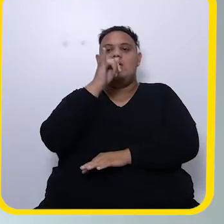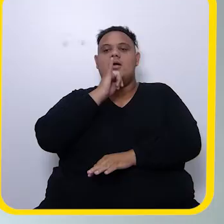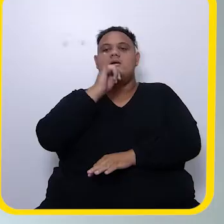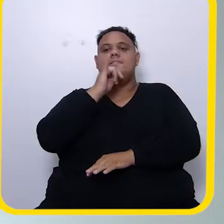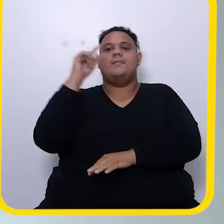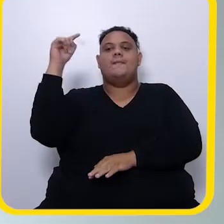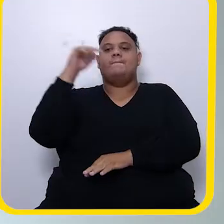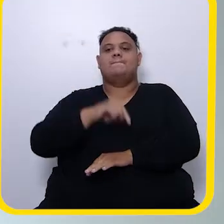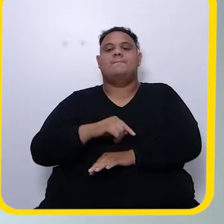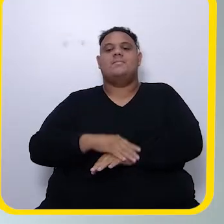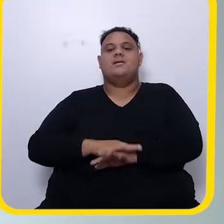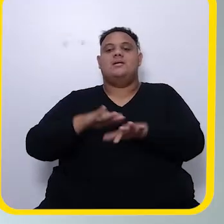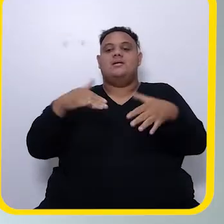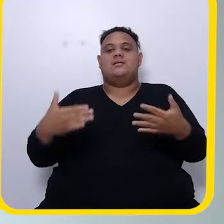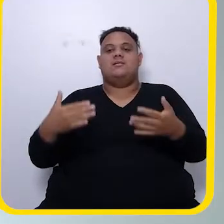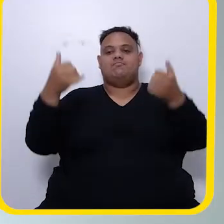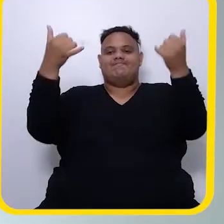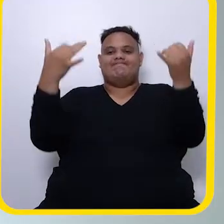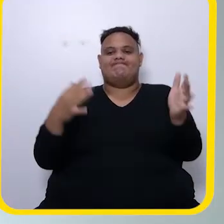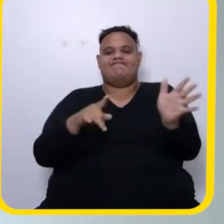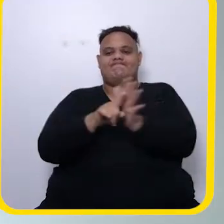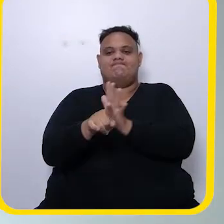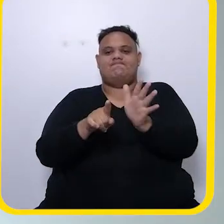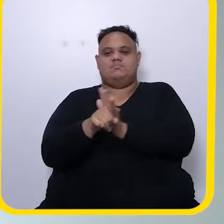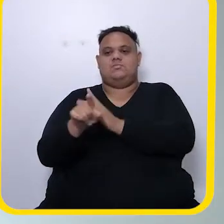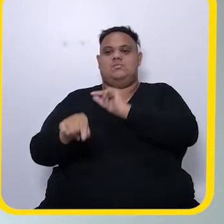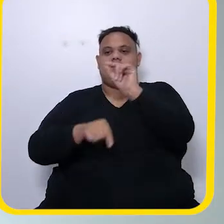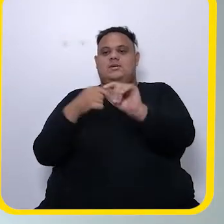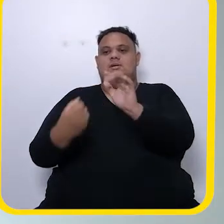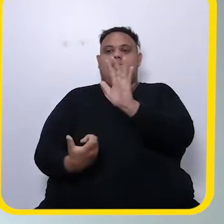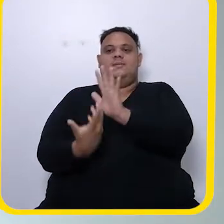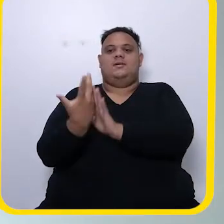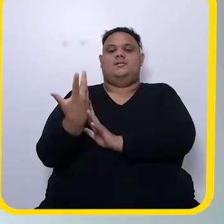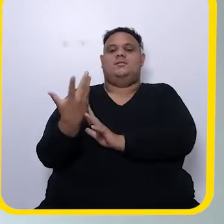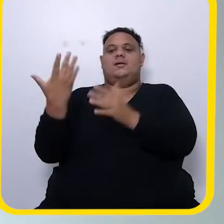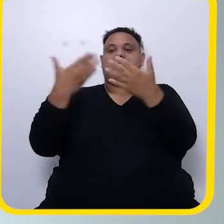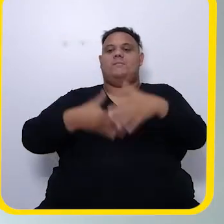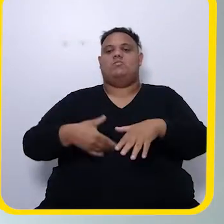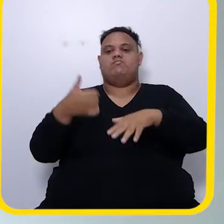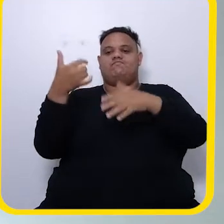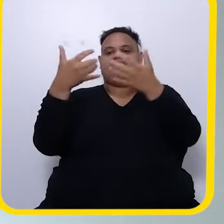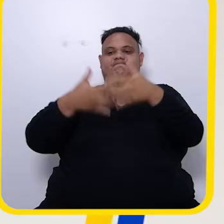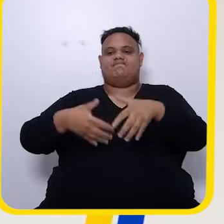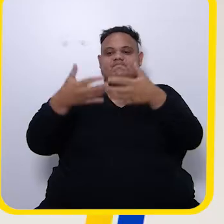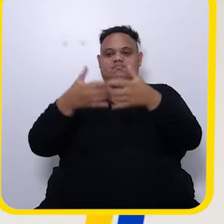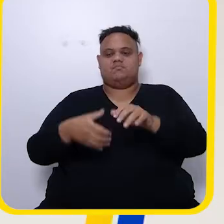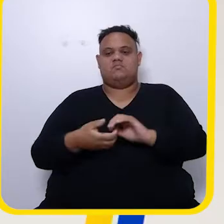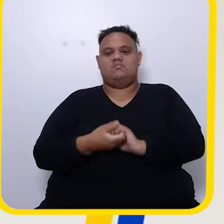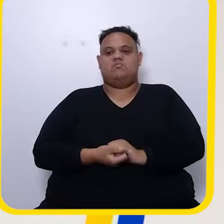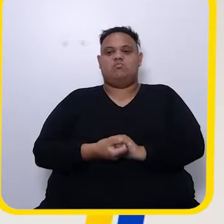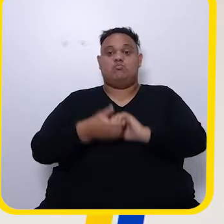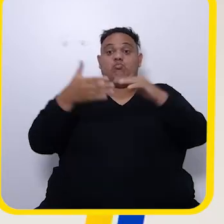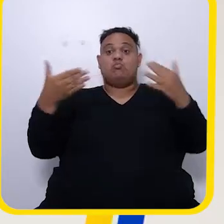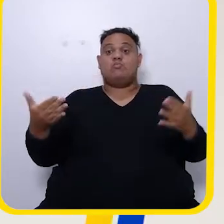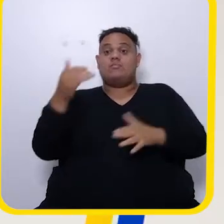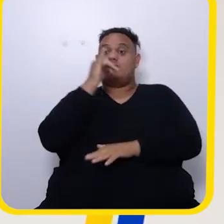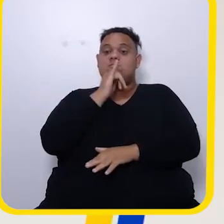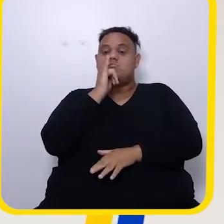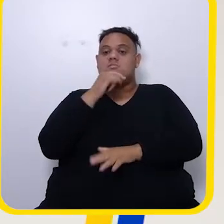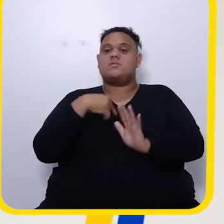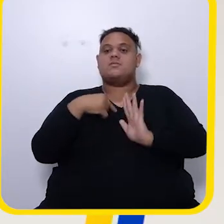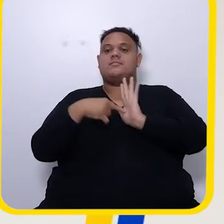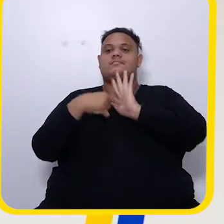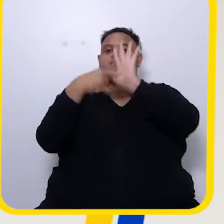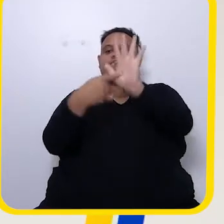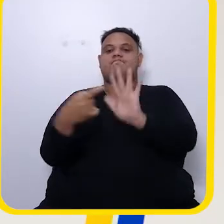na sequência, eu aplico a questão que apareceu na prova do IFRN. Vamos lá? Então, o exemplo que eu mostrei para